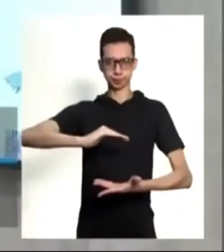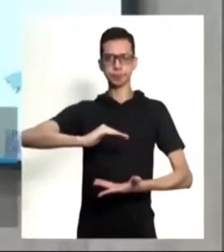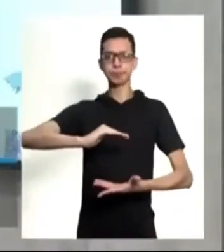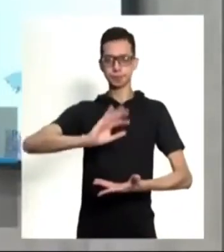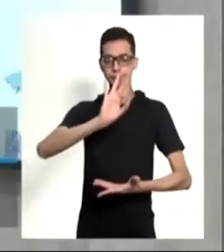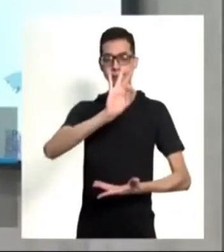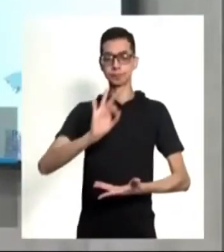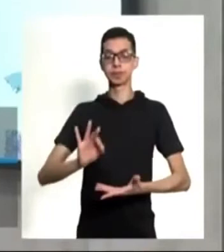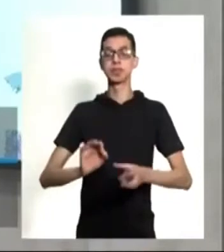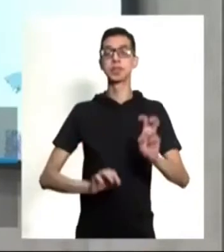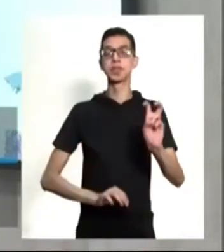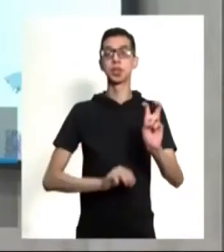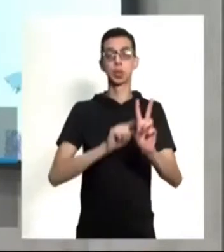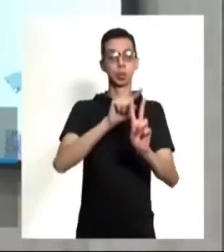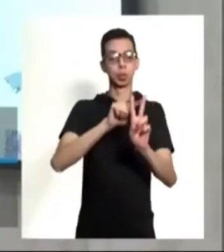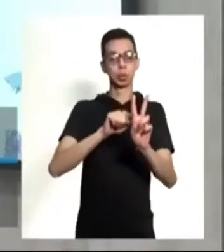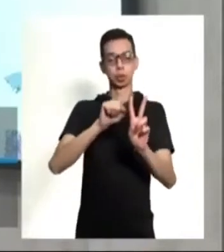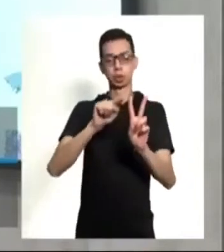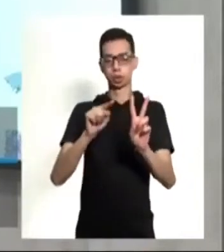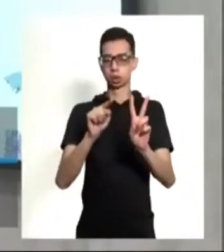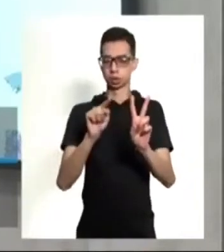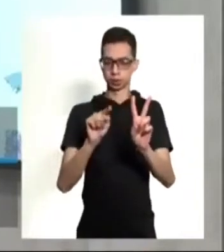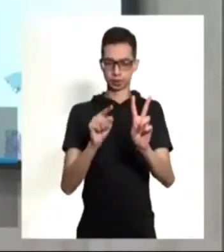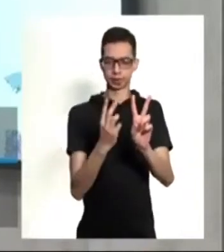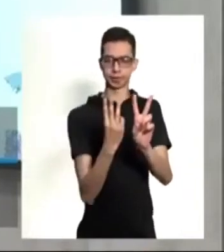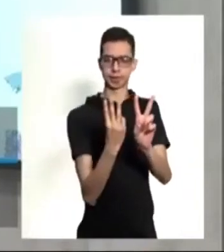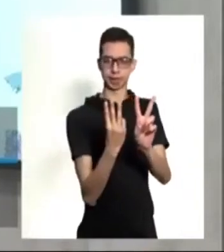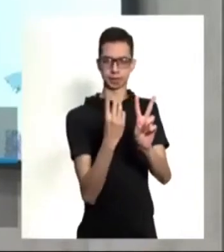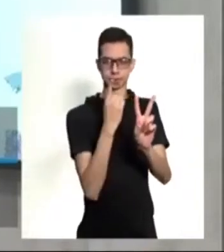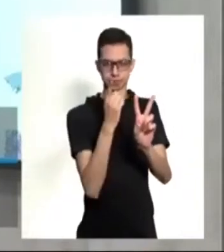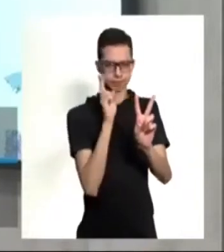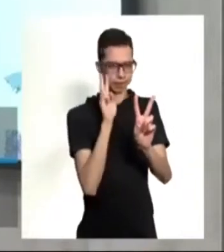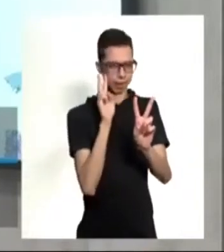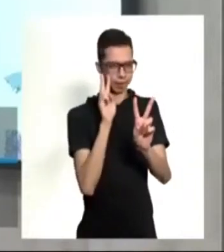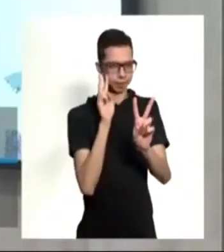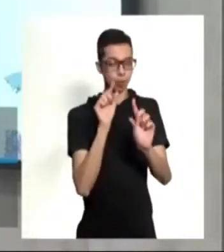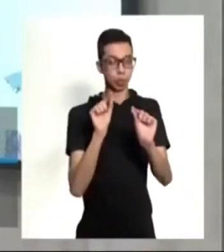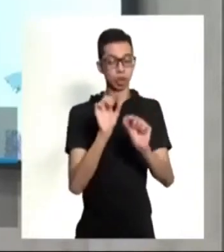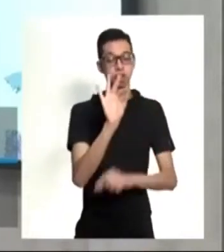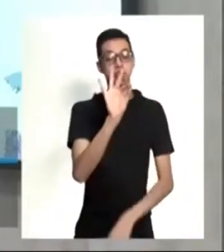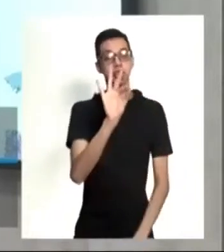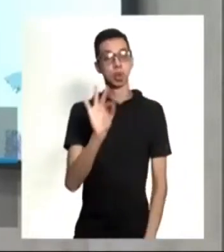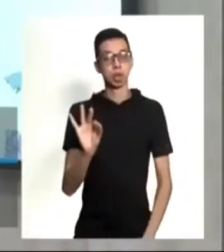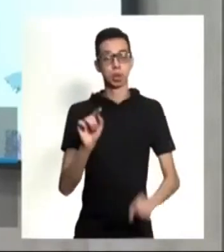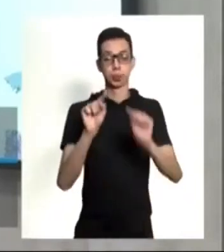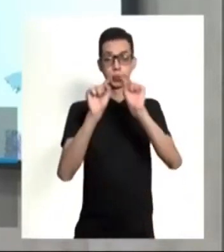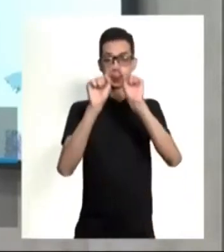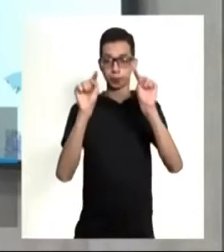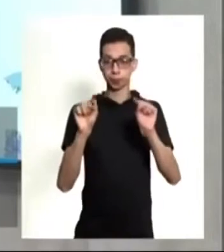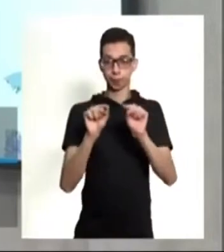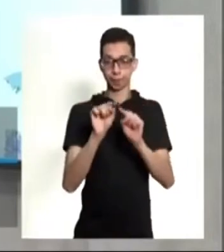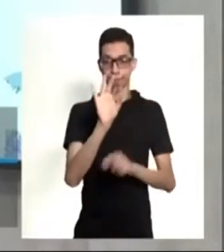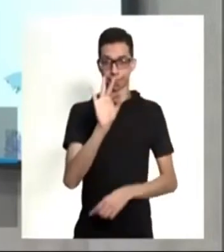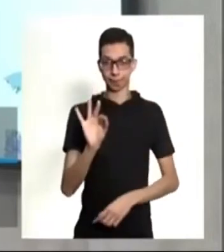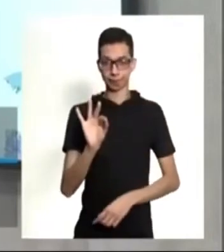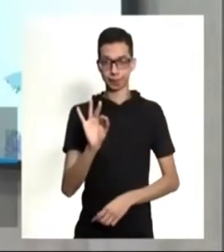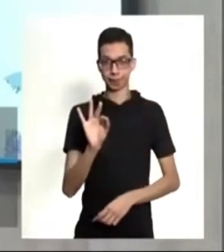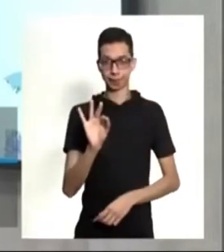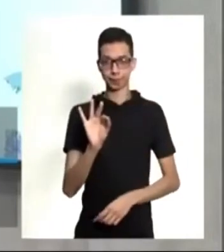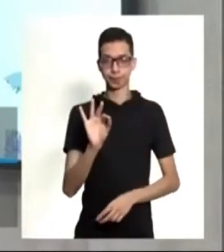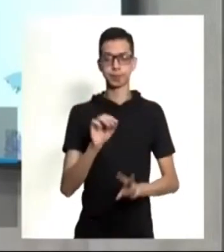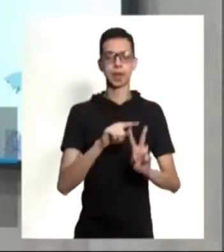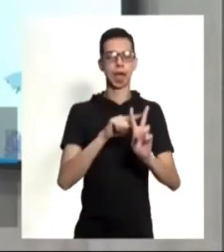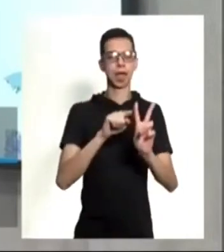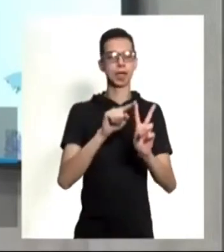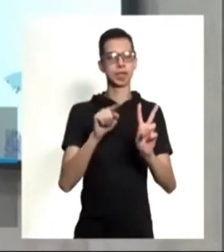Para, lembre-se, diagonal do quadrado, lado, raiz de 2. Diagonal do cubo, lado, raiz